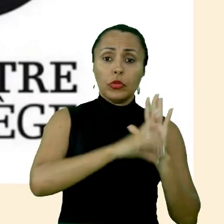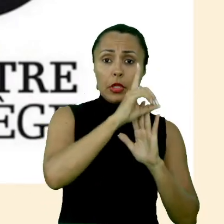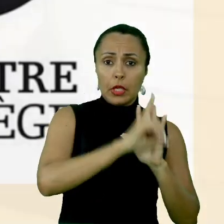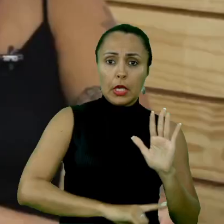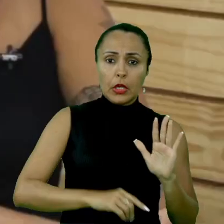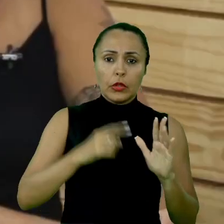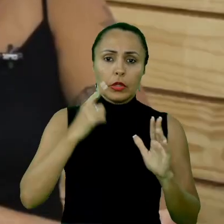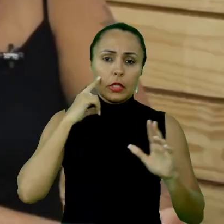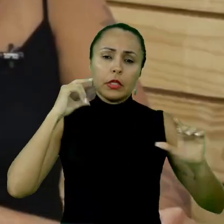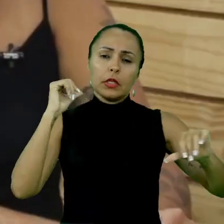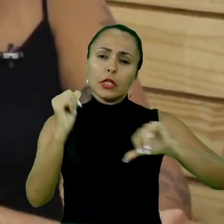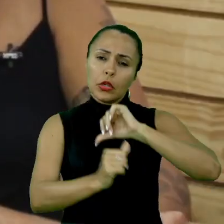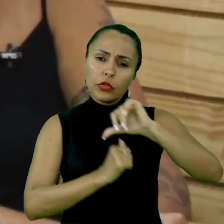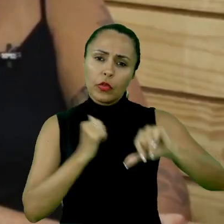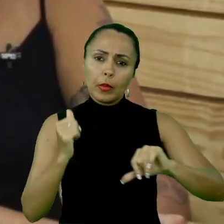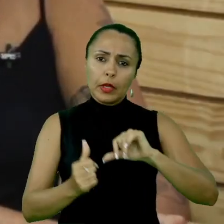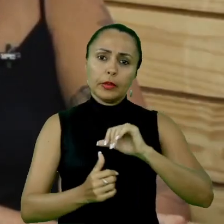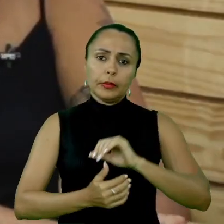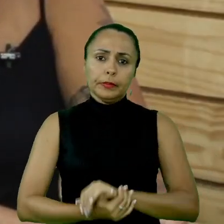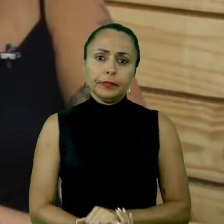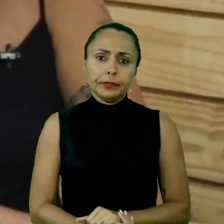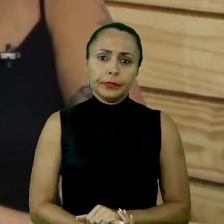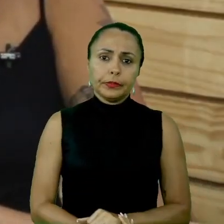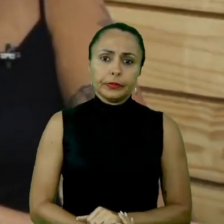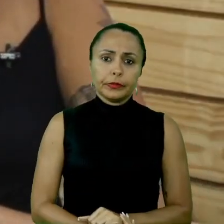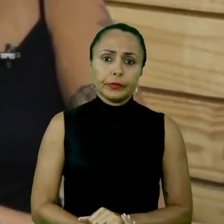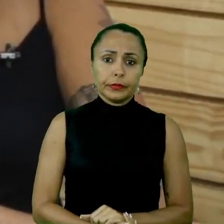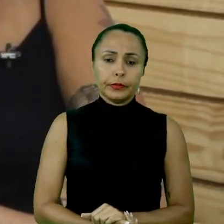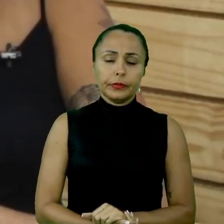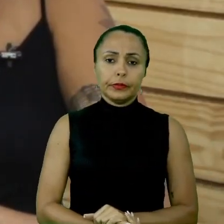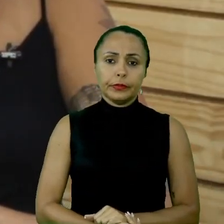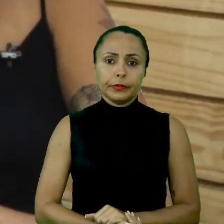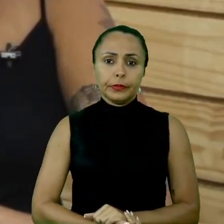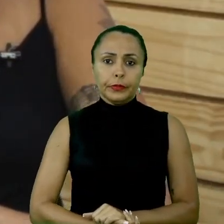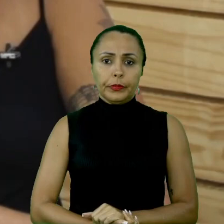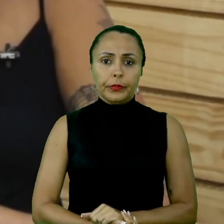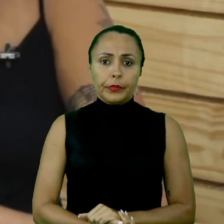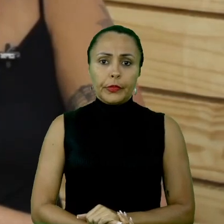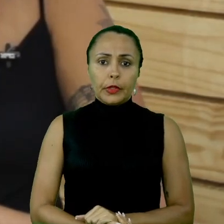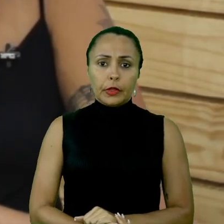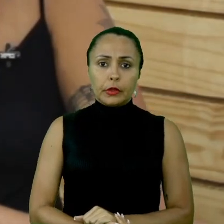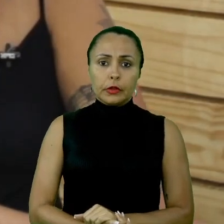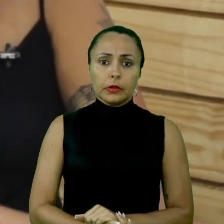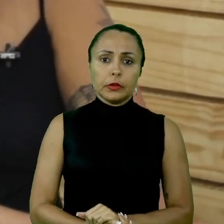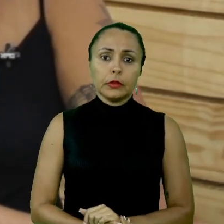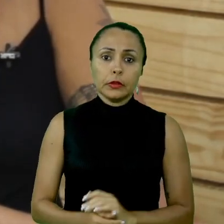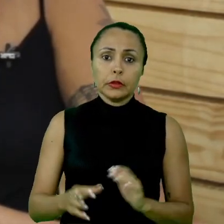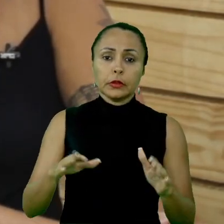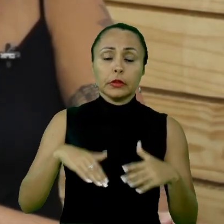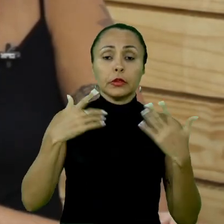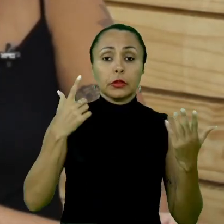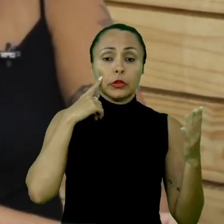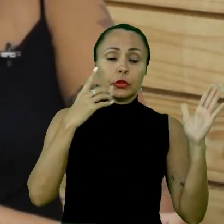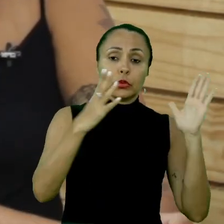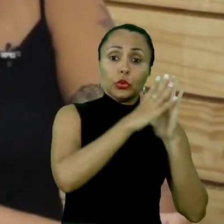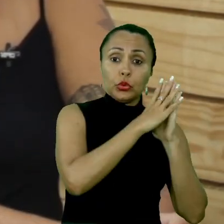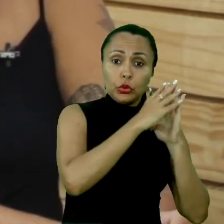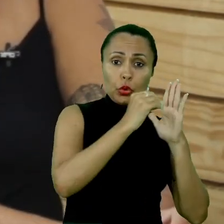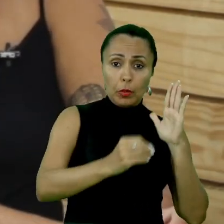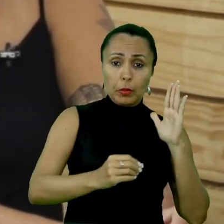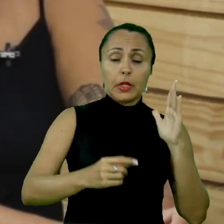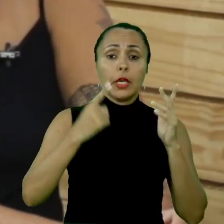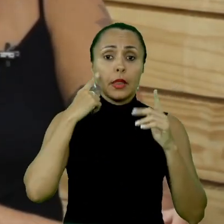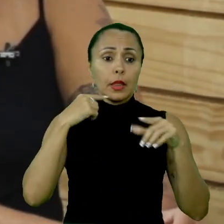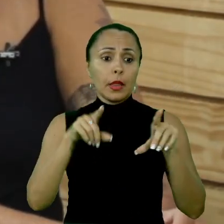sua marca. E aí teve que ter essa mudança. O plágio é quando se copia uma peça ou parte